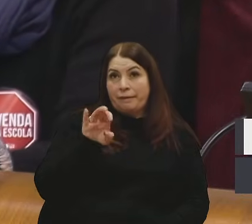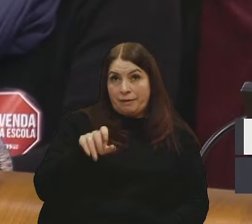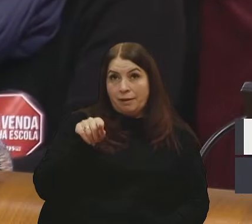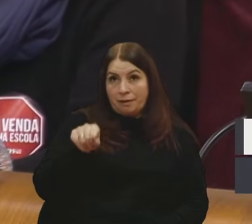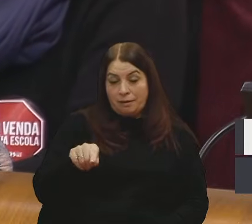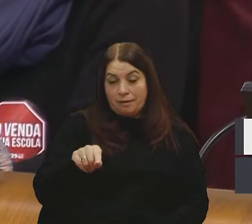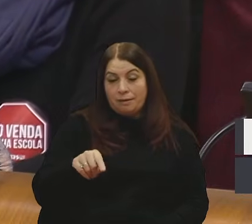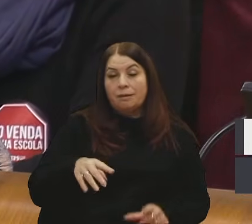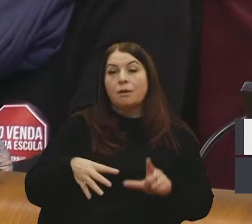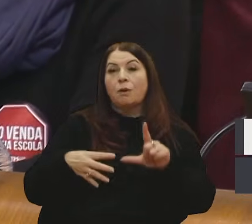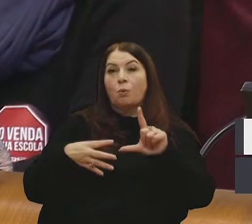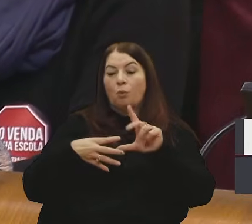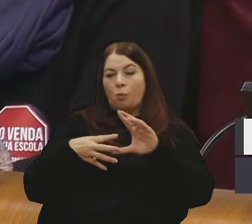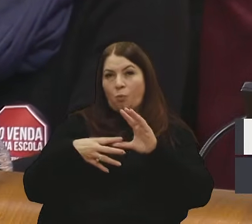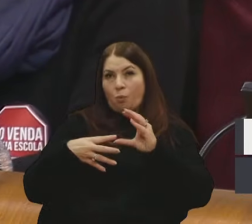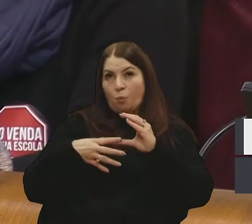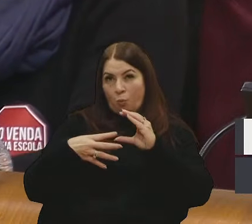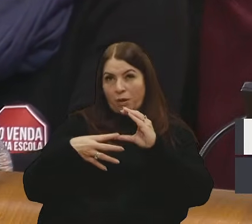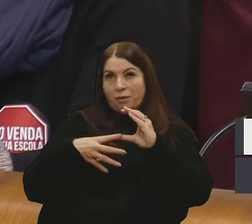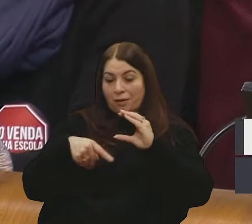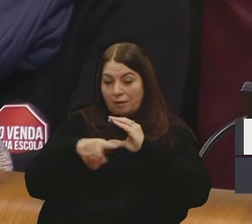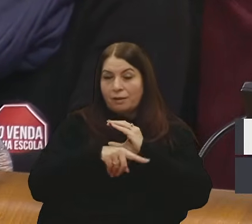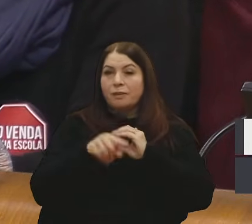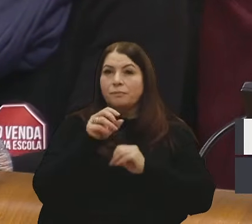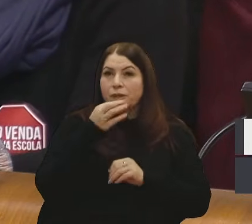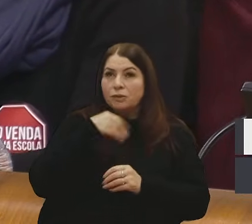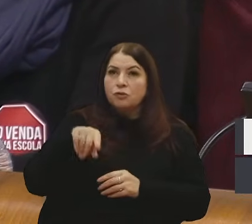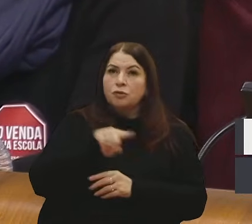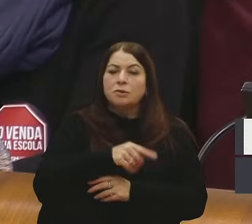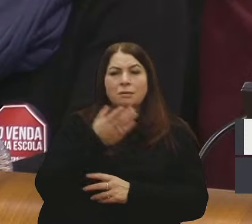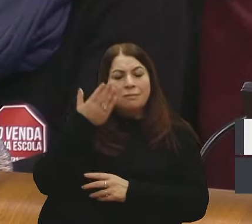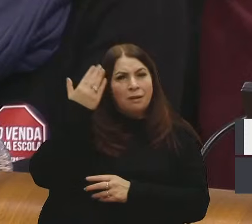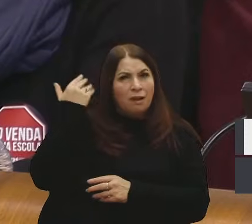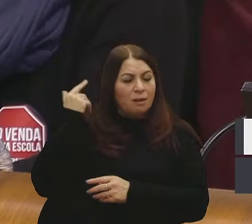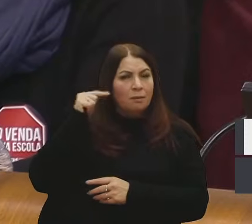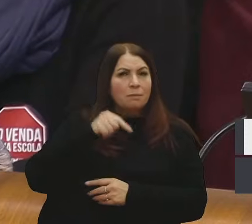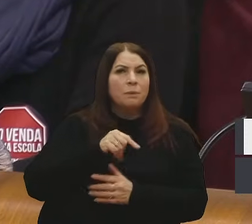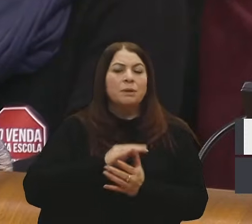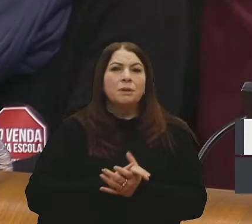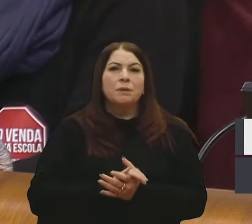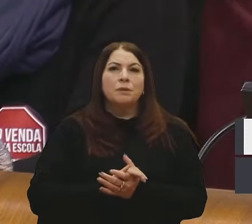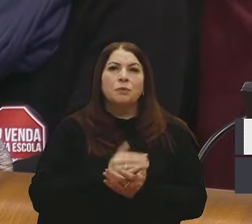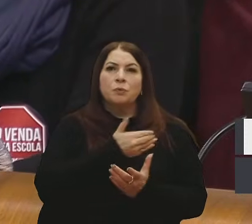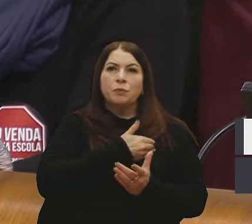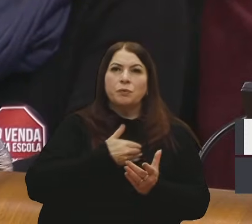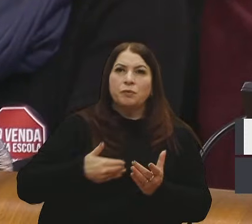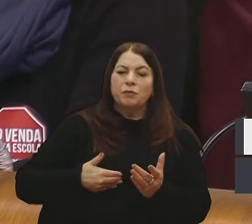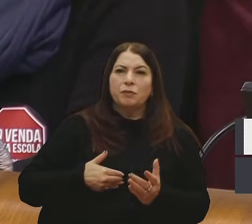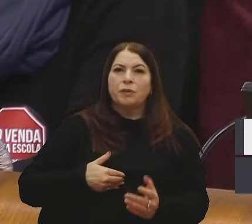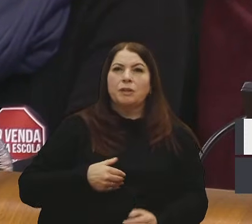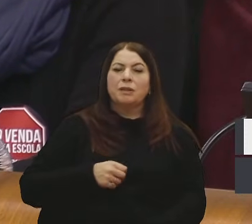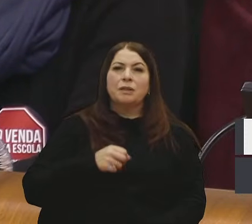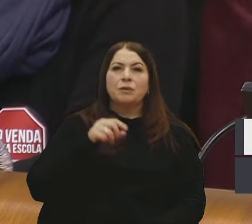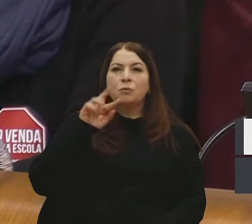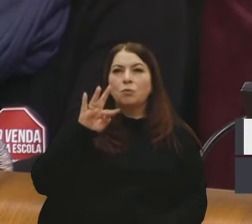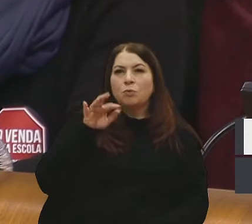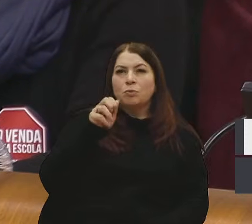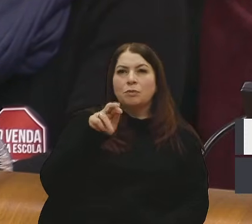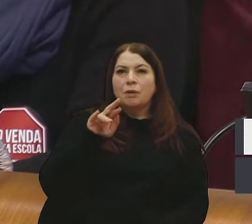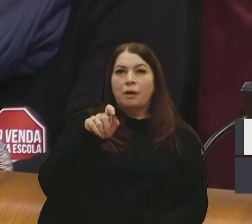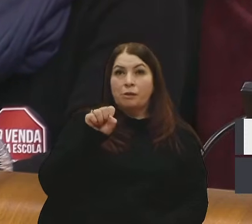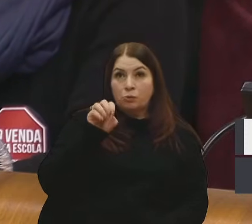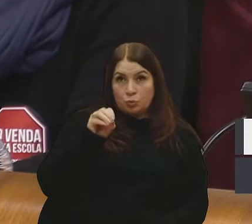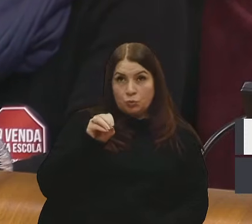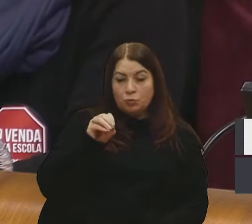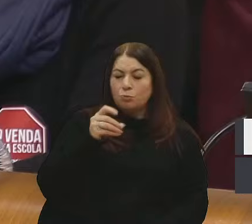da 4ª CRE, e nós já víamos, né, à época, no governo do Tarso Genro, a gente via uma série de dificuldades